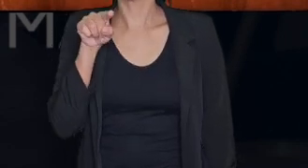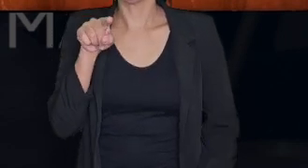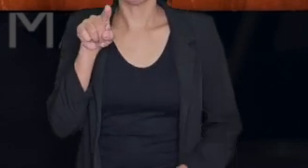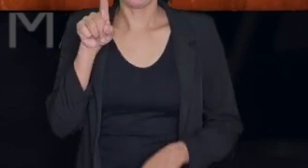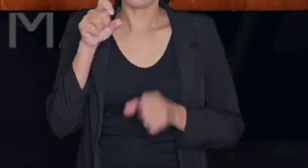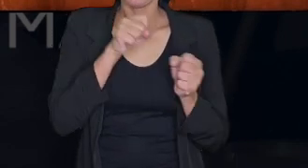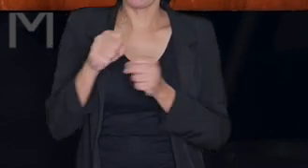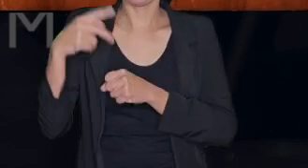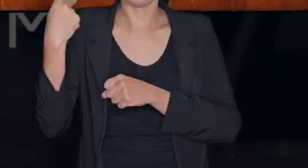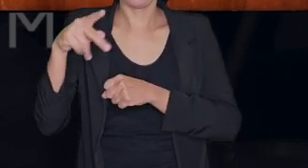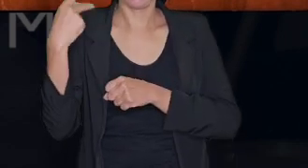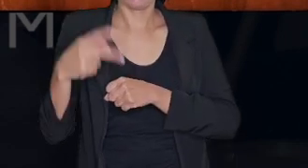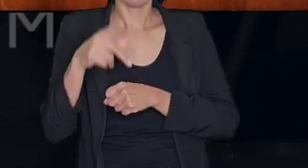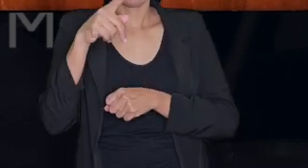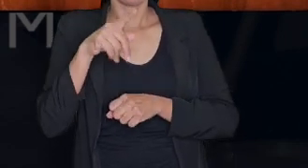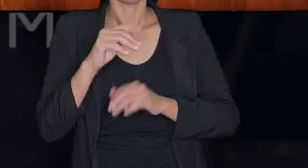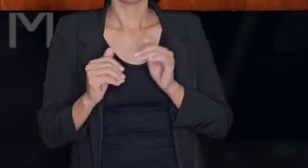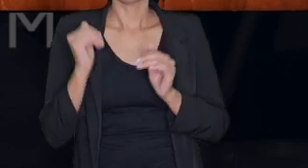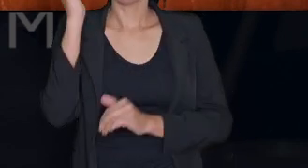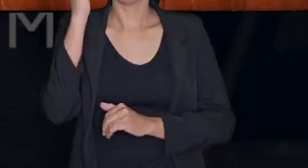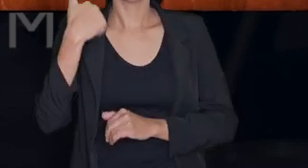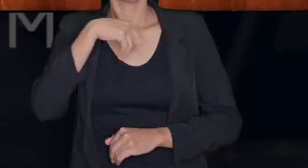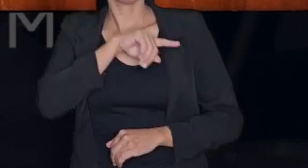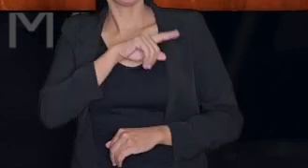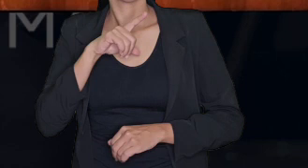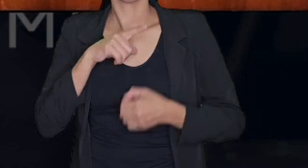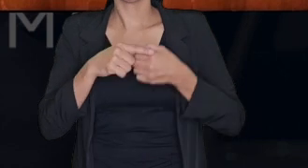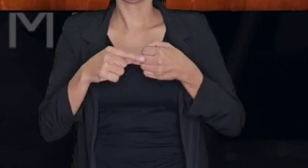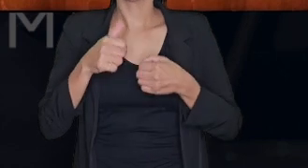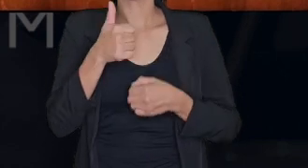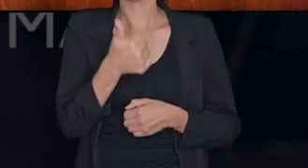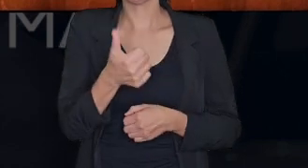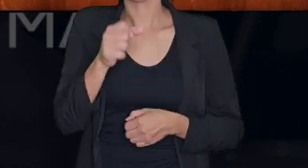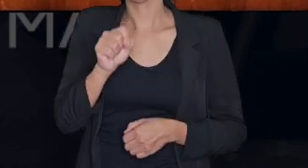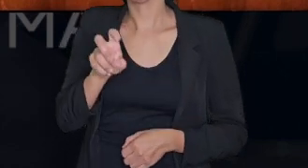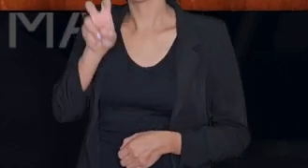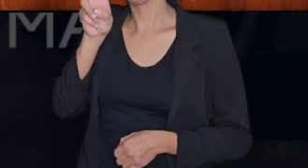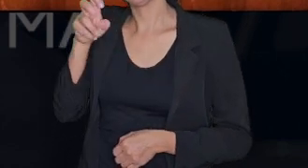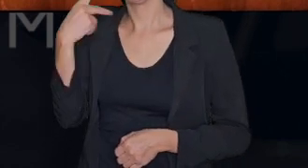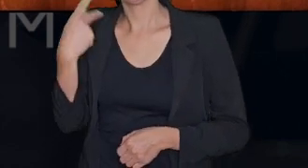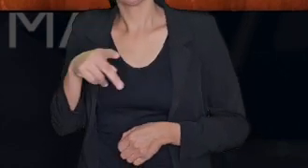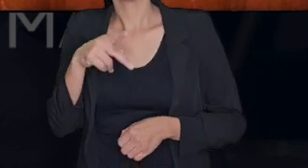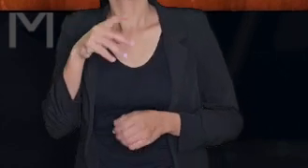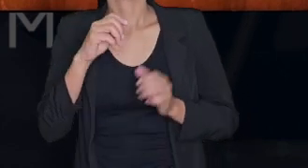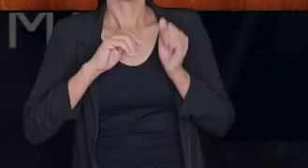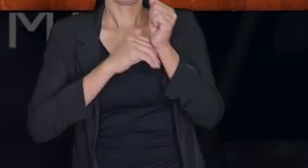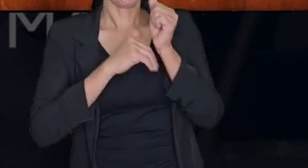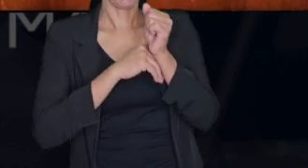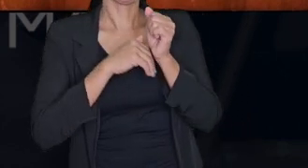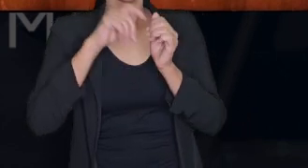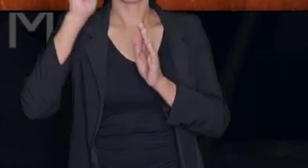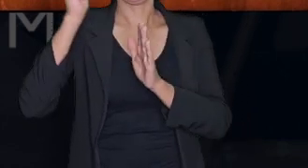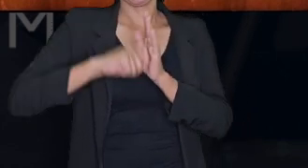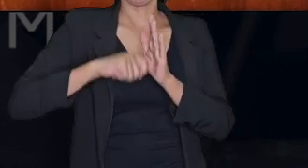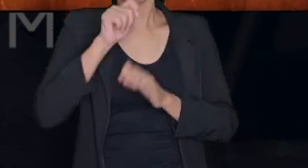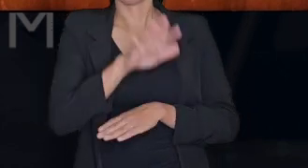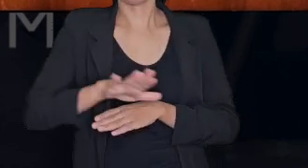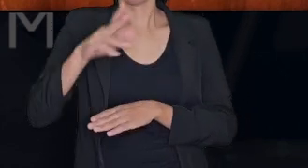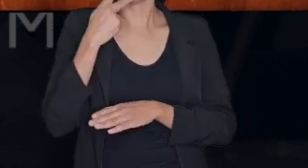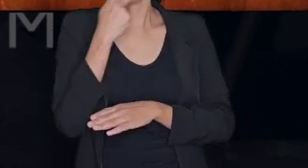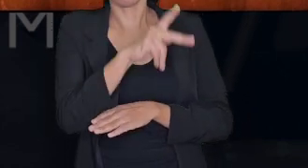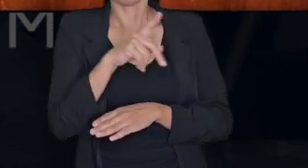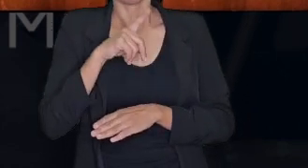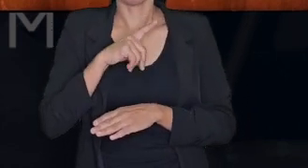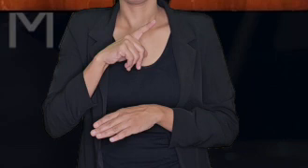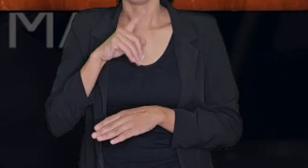poderes sobrenaturais do fisco são tão assim magnânimos que a gente tem o artigo 185 do Código Tributário